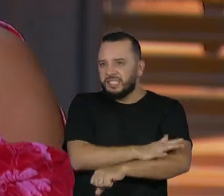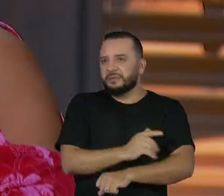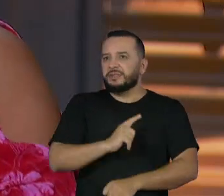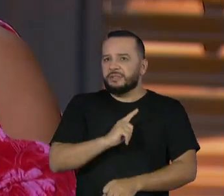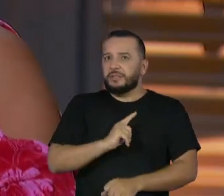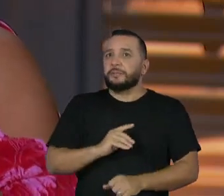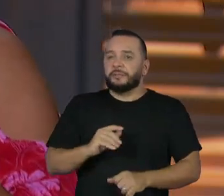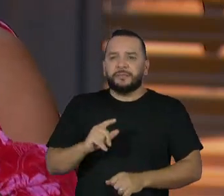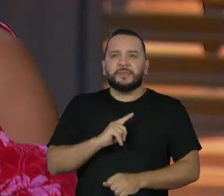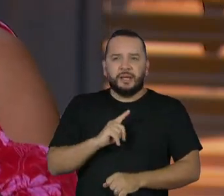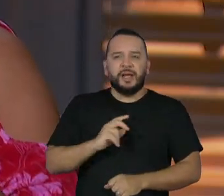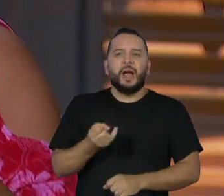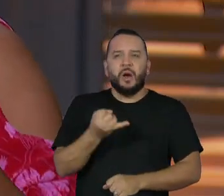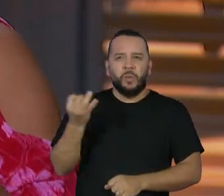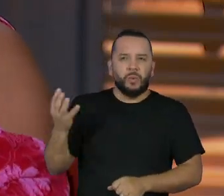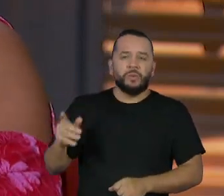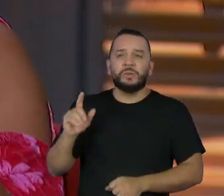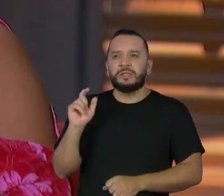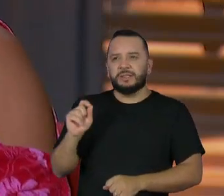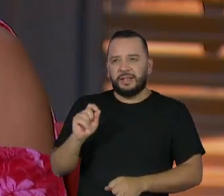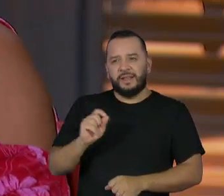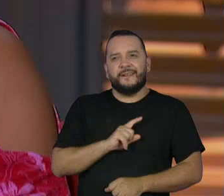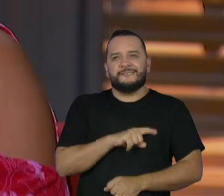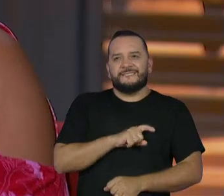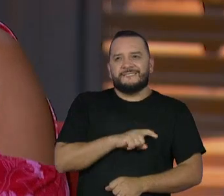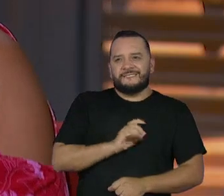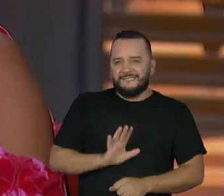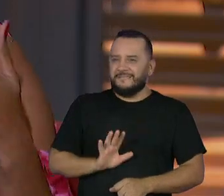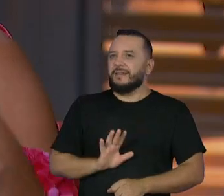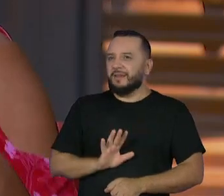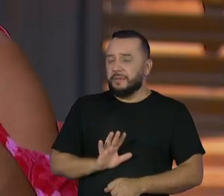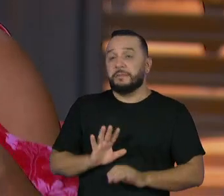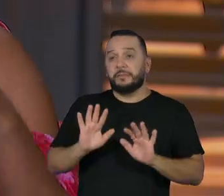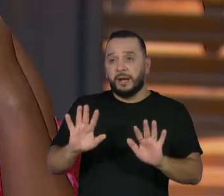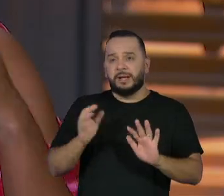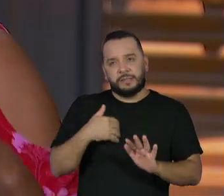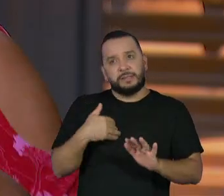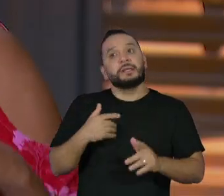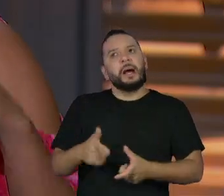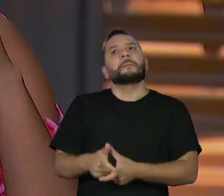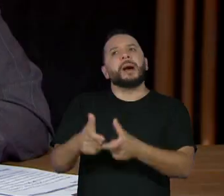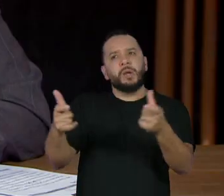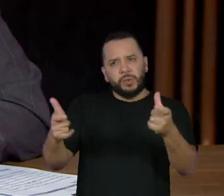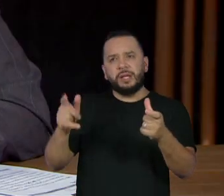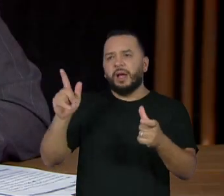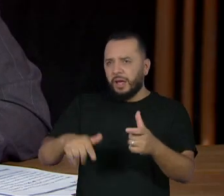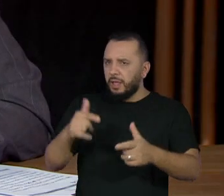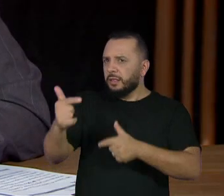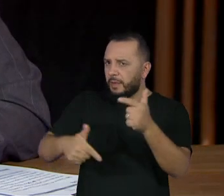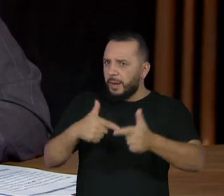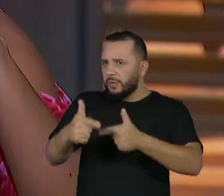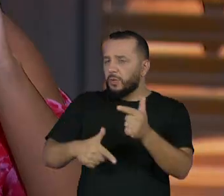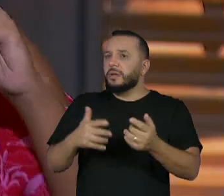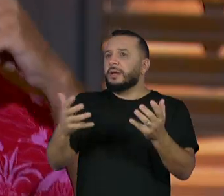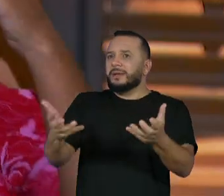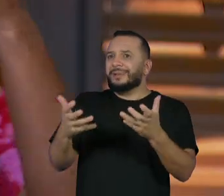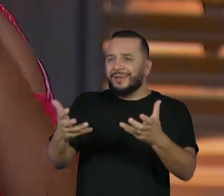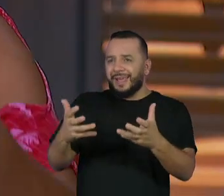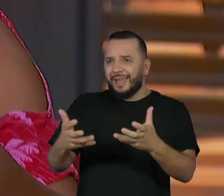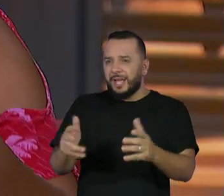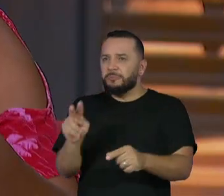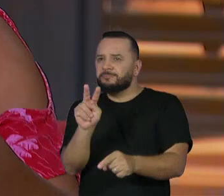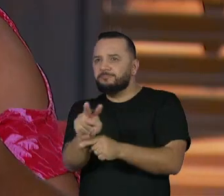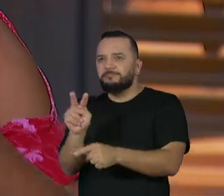que é sádico, porque pode ter. Mas a maioria desses agentes são pessoas que são trabalhadoras e que estão dispostas a dar a